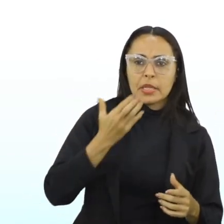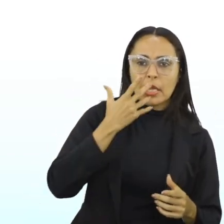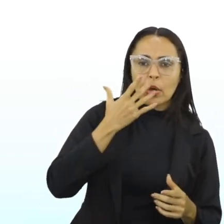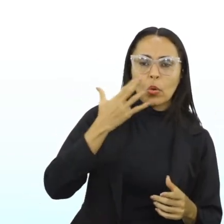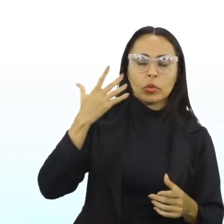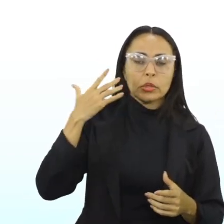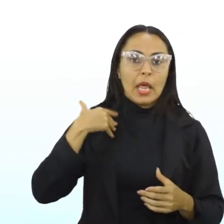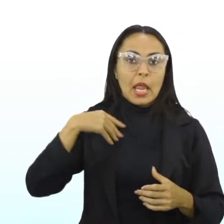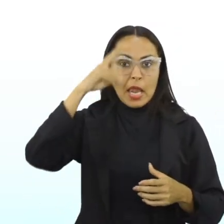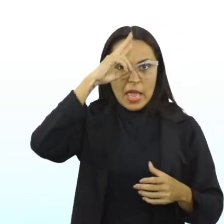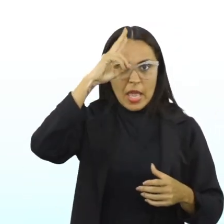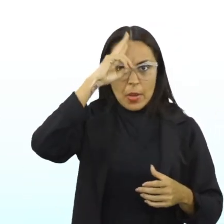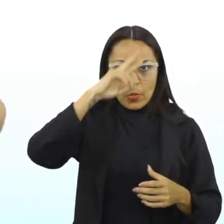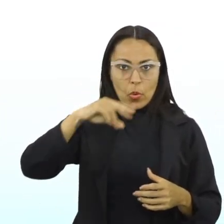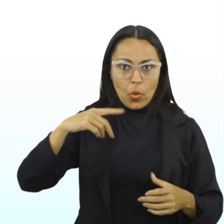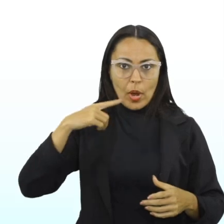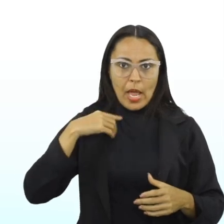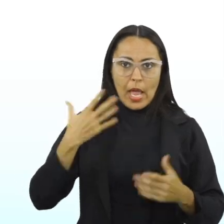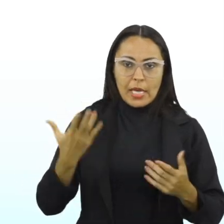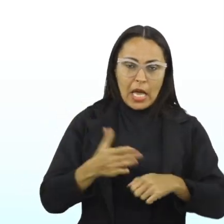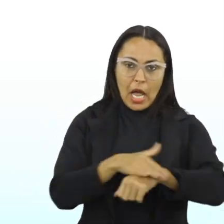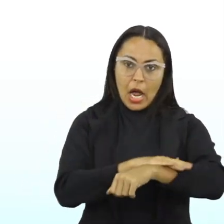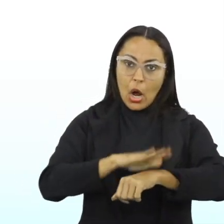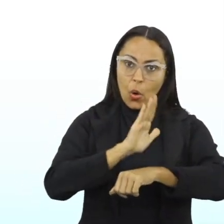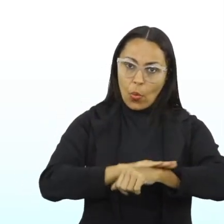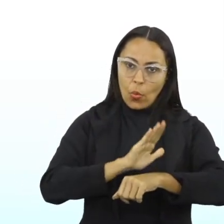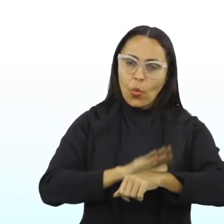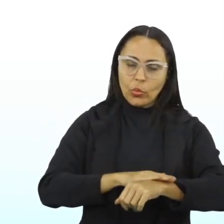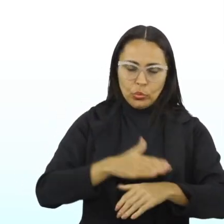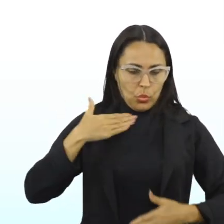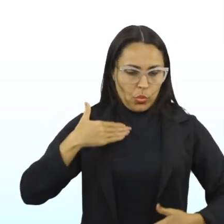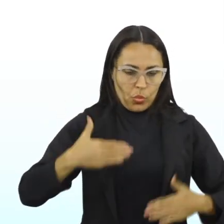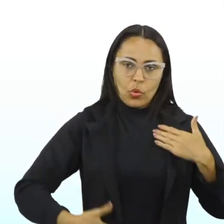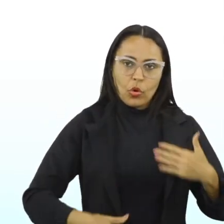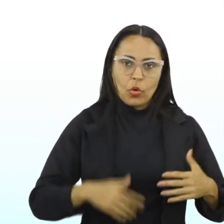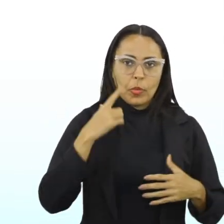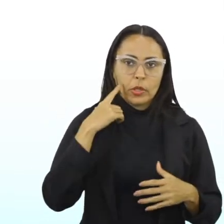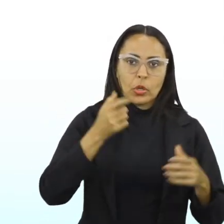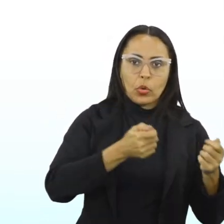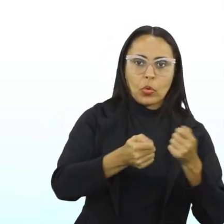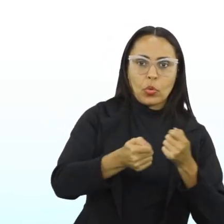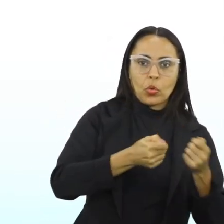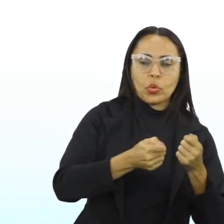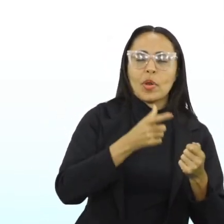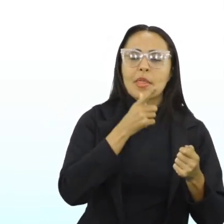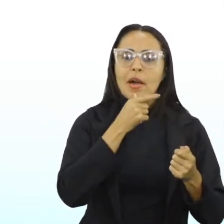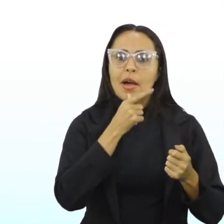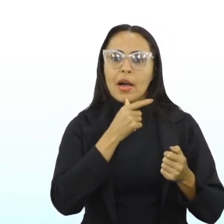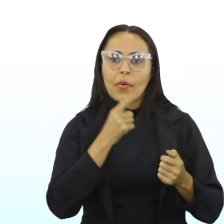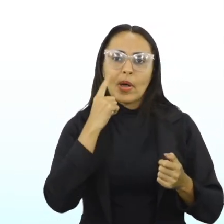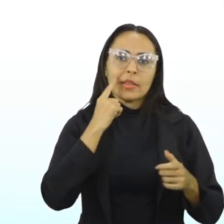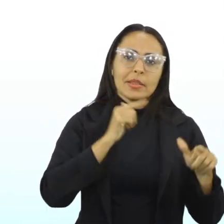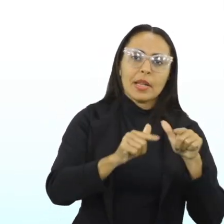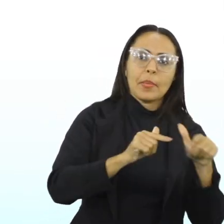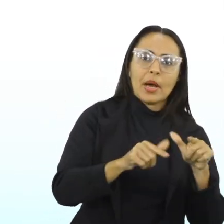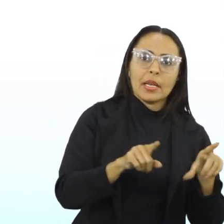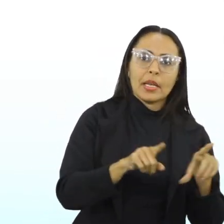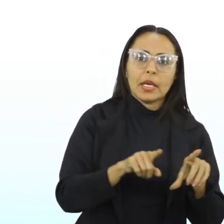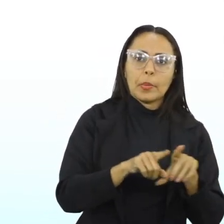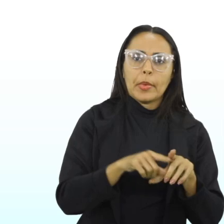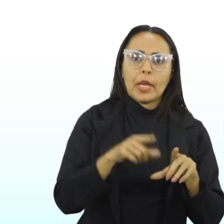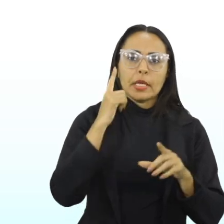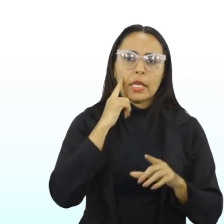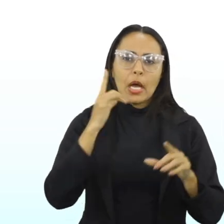corpo, lembre que pigmentação é da cor, a proteína vai trabalhar no controle hídrico, a proteína vai trabalhar